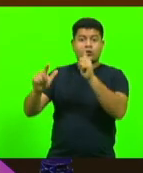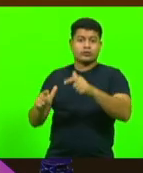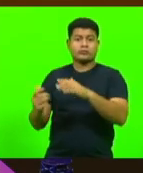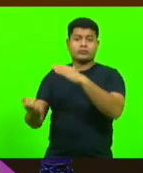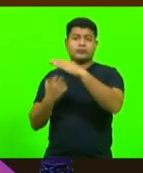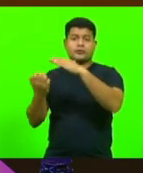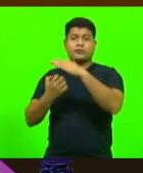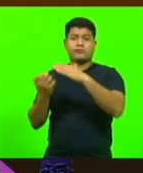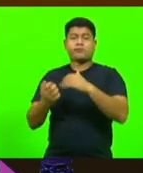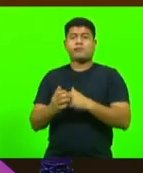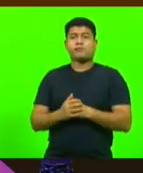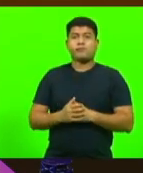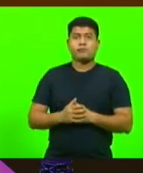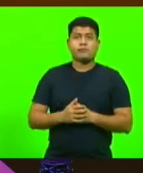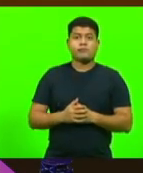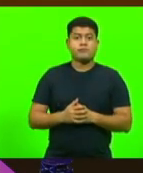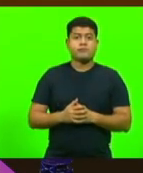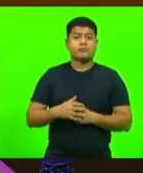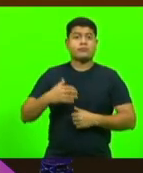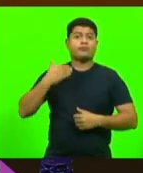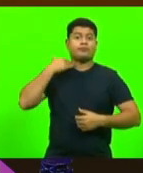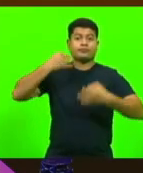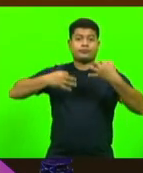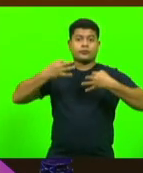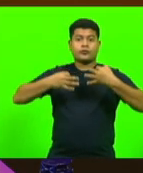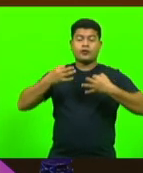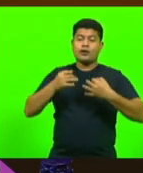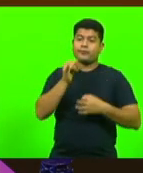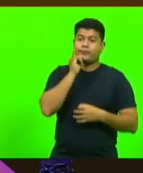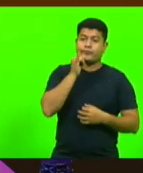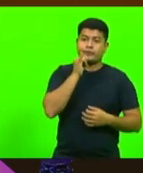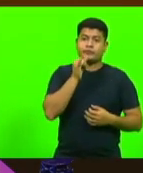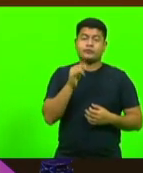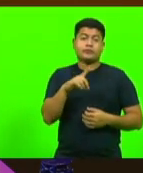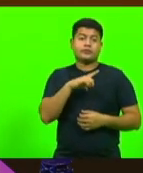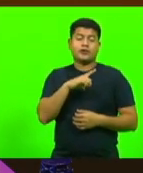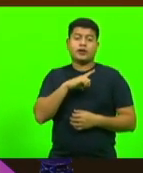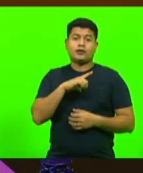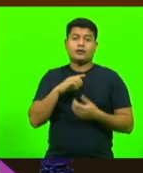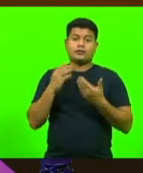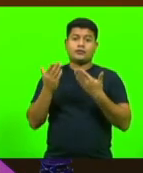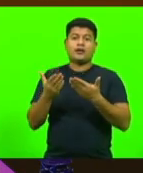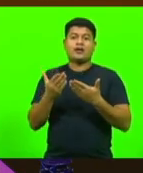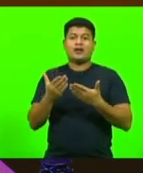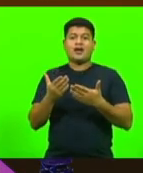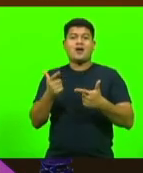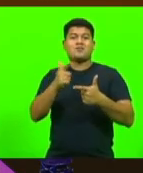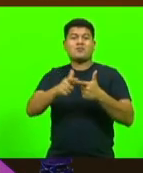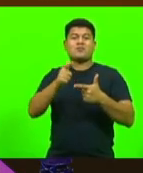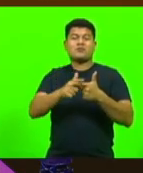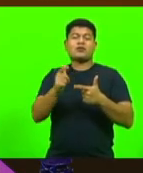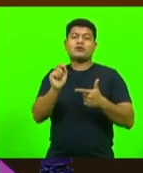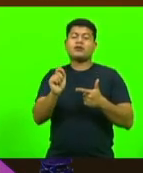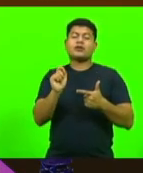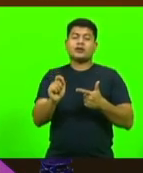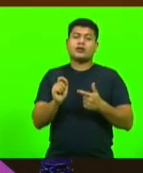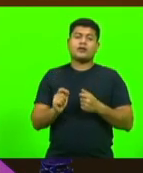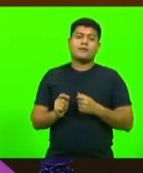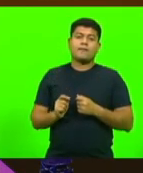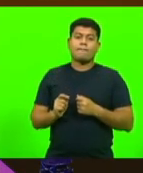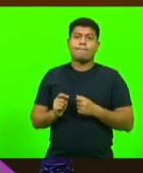necessidades e caráter temporário no judiciário por exemplo a gente tem um dos gargalos é com